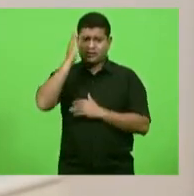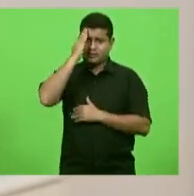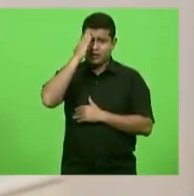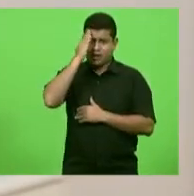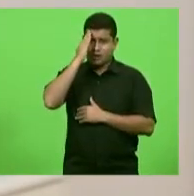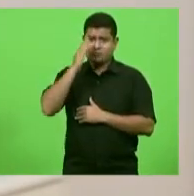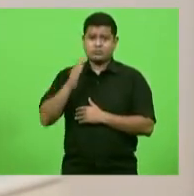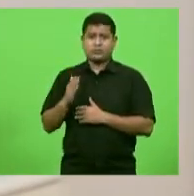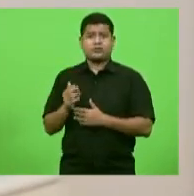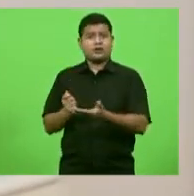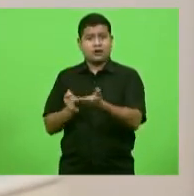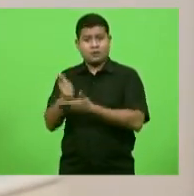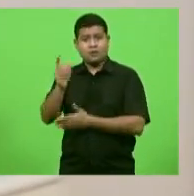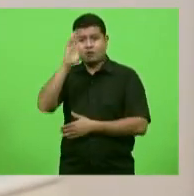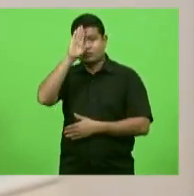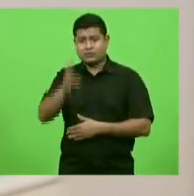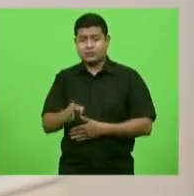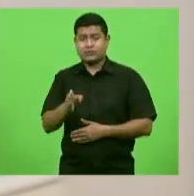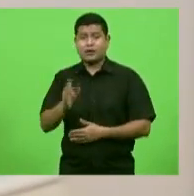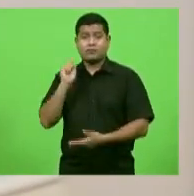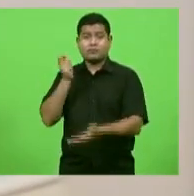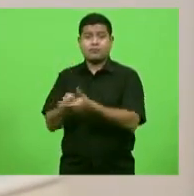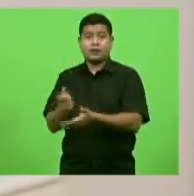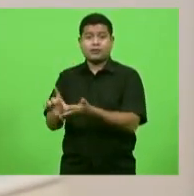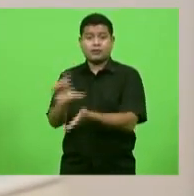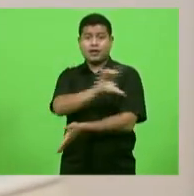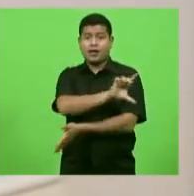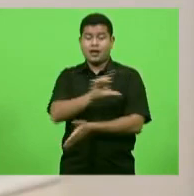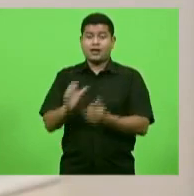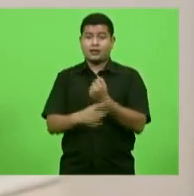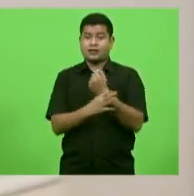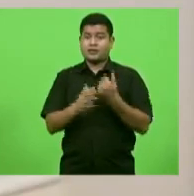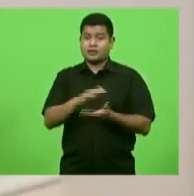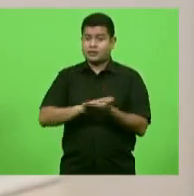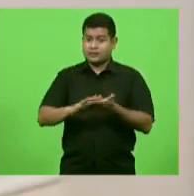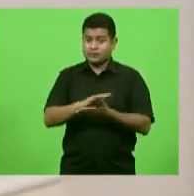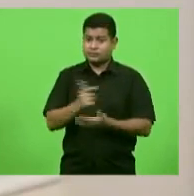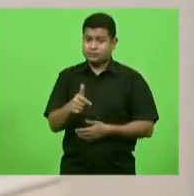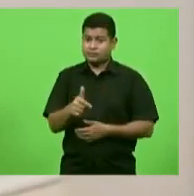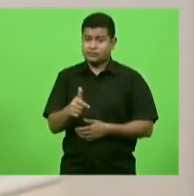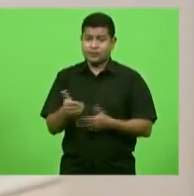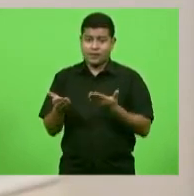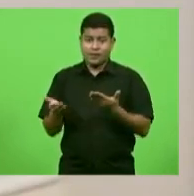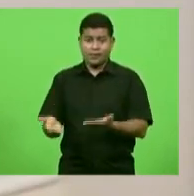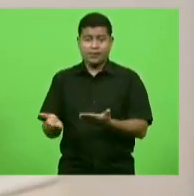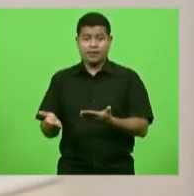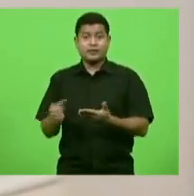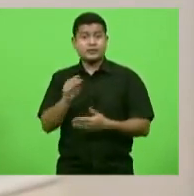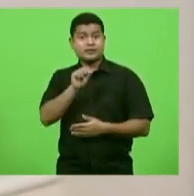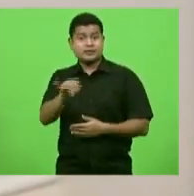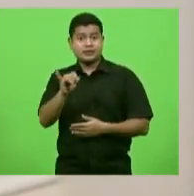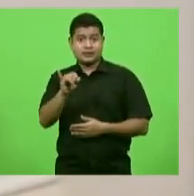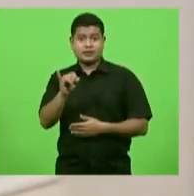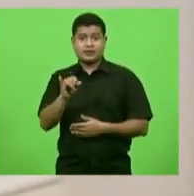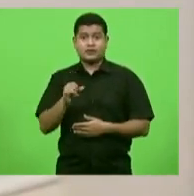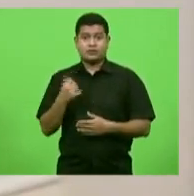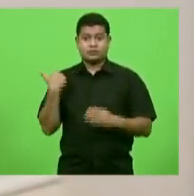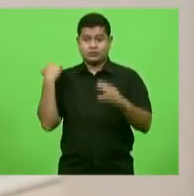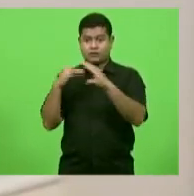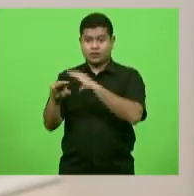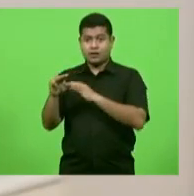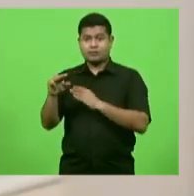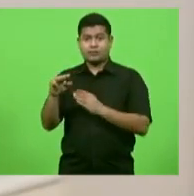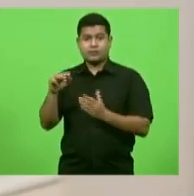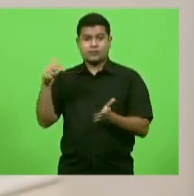contratação direta com pagamento antecipado sem garantia, se no dia em que houve o encaminhamento da minuta de dispensa de